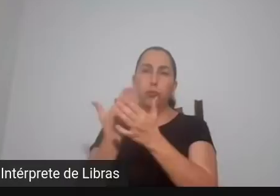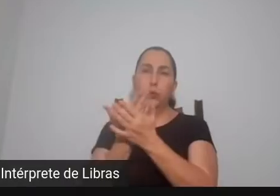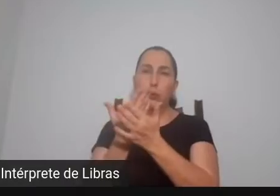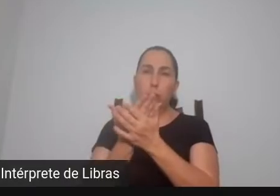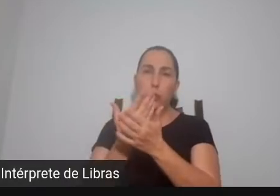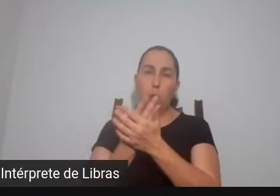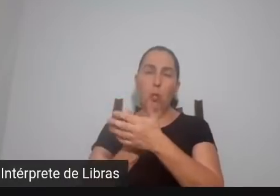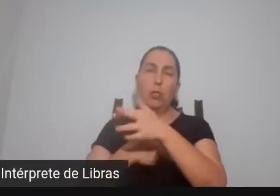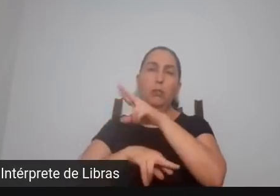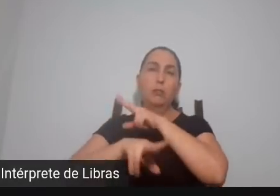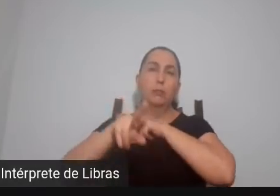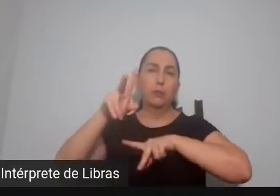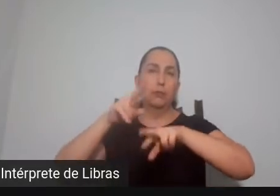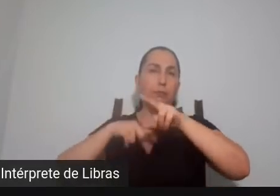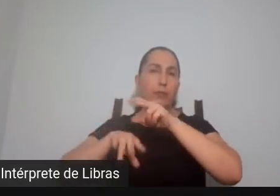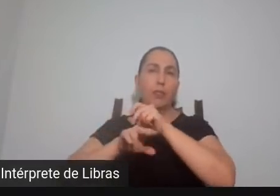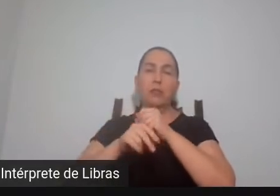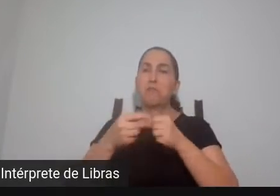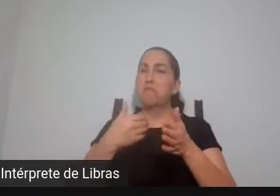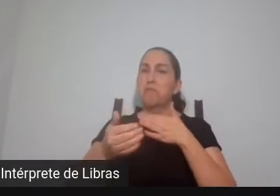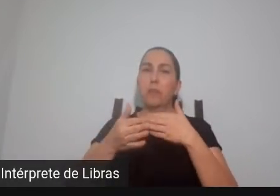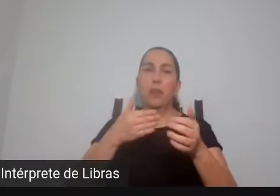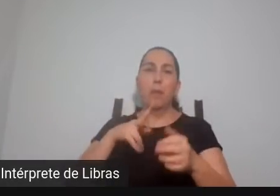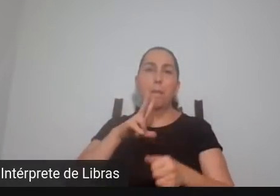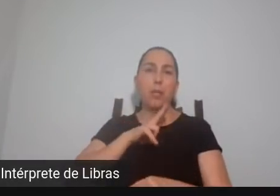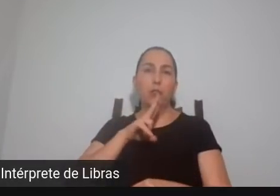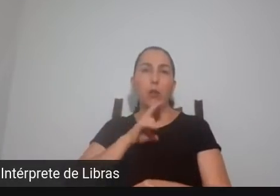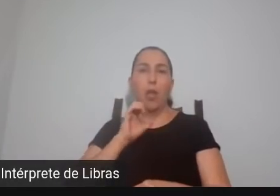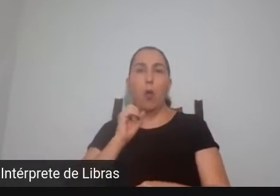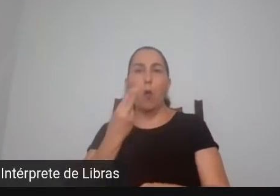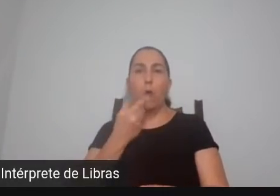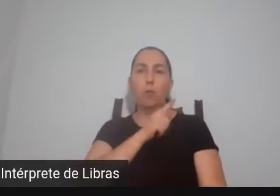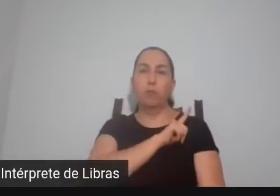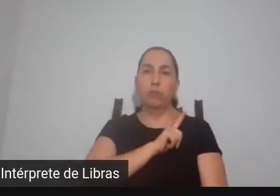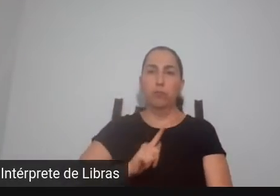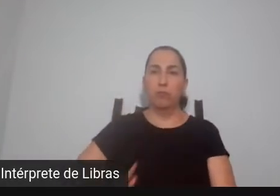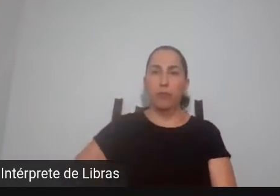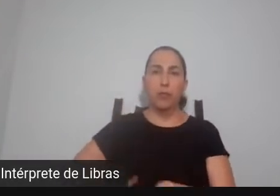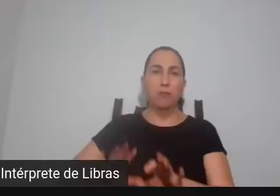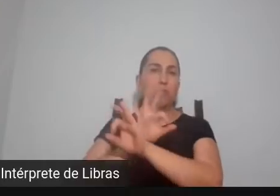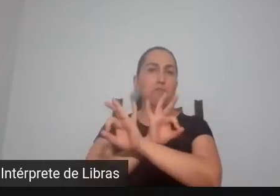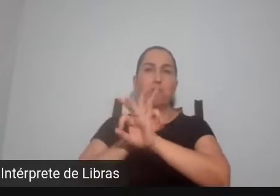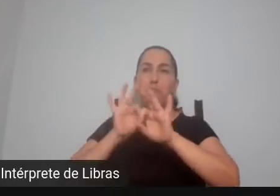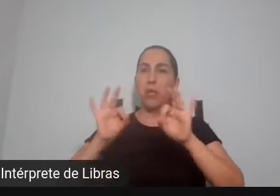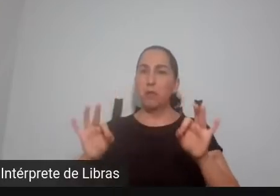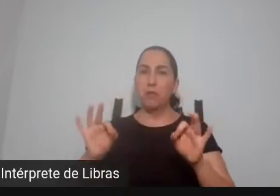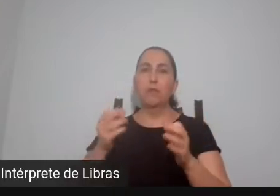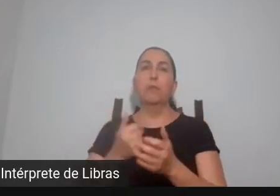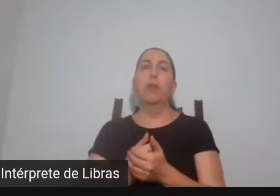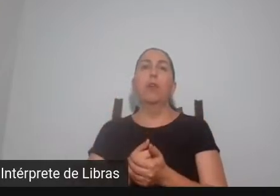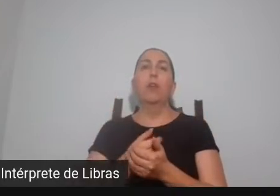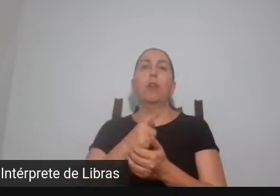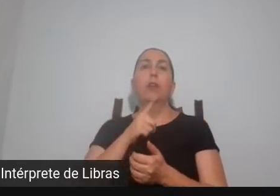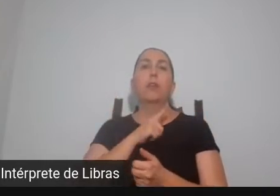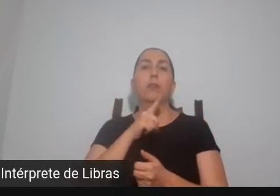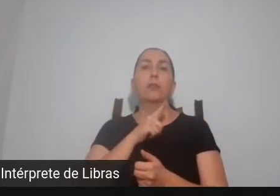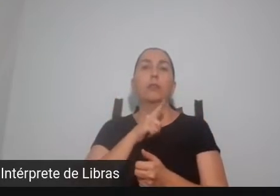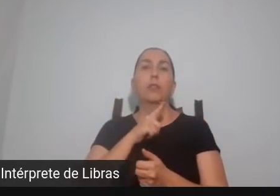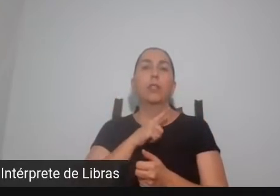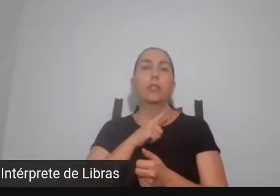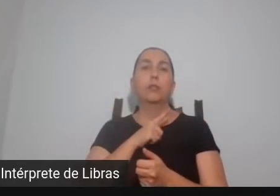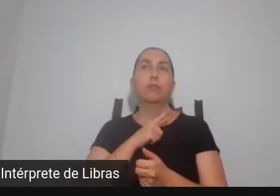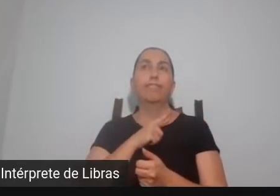seja a rede privada, a rede pública, sim, né, e tá ótimo. Crisley, eu tenho uma convicção, o jogo